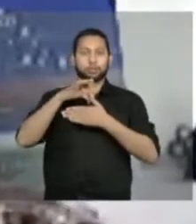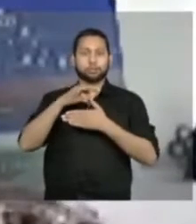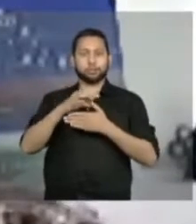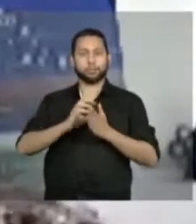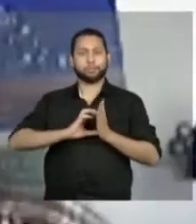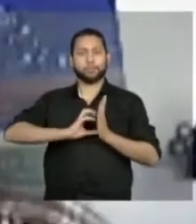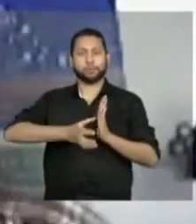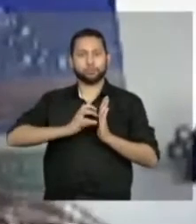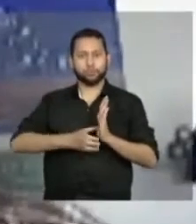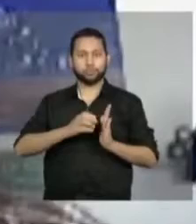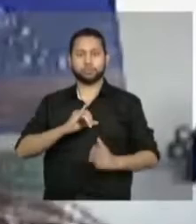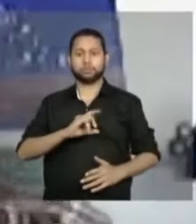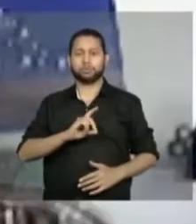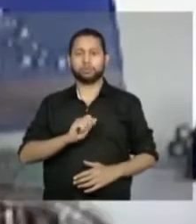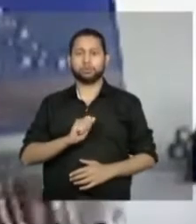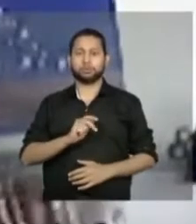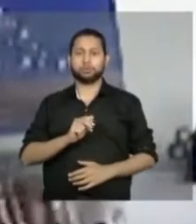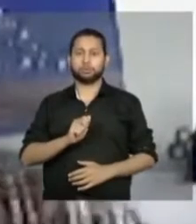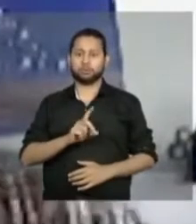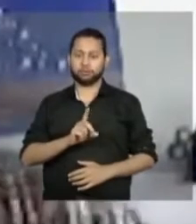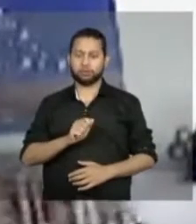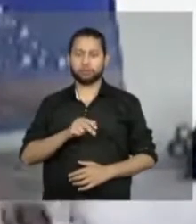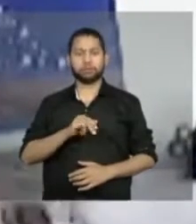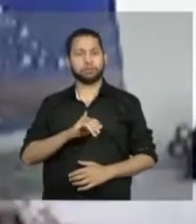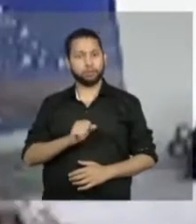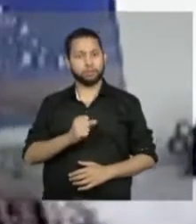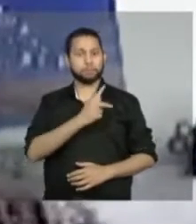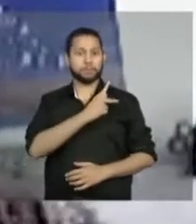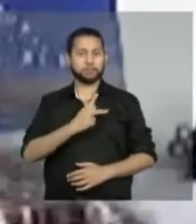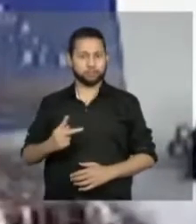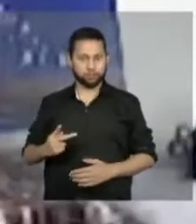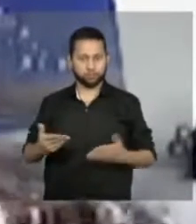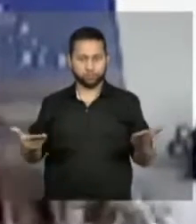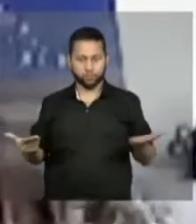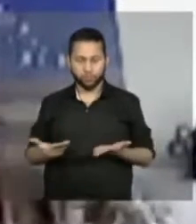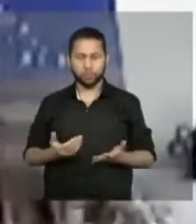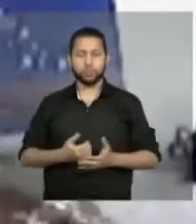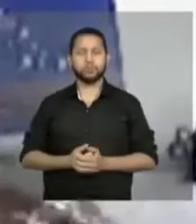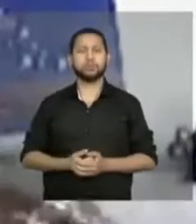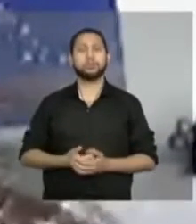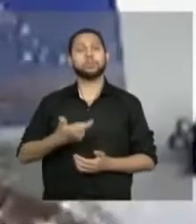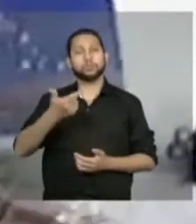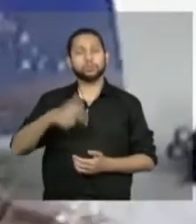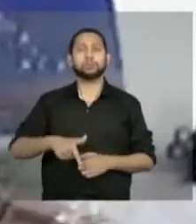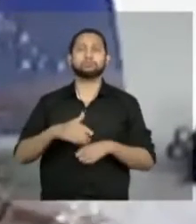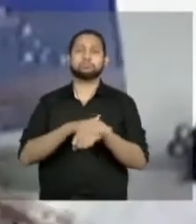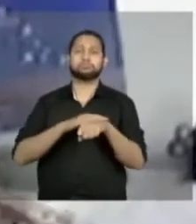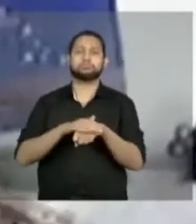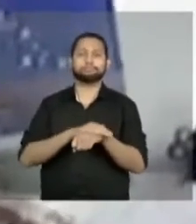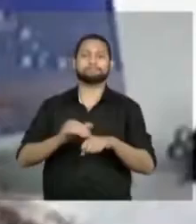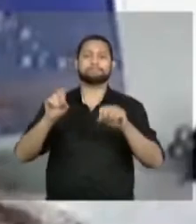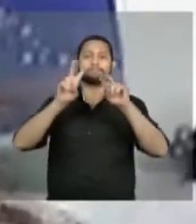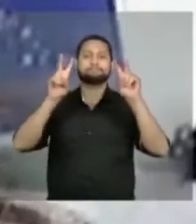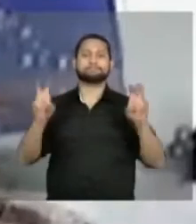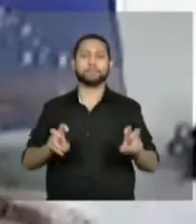hoje presidindo a sessão. Eu quero mais uma vez falar sobre lixo,